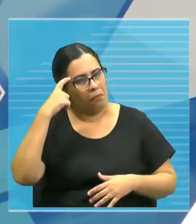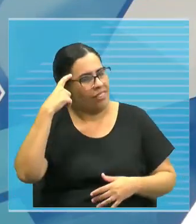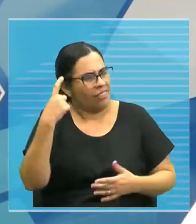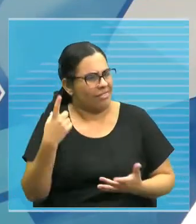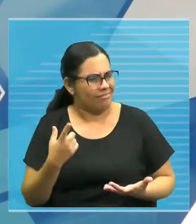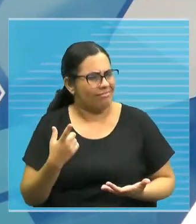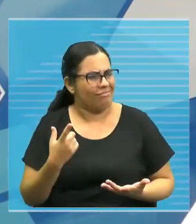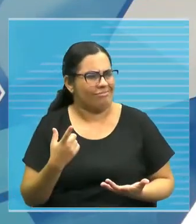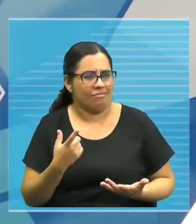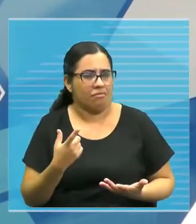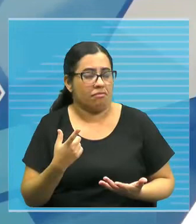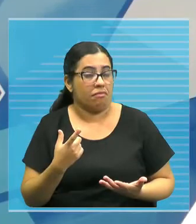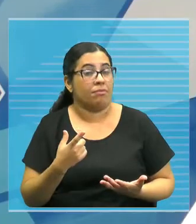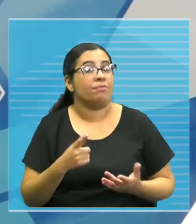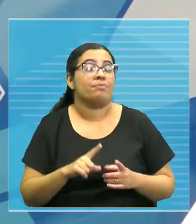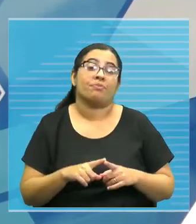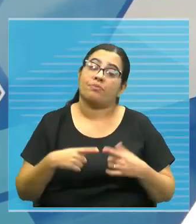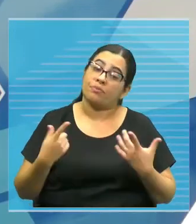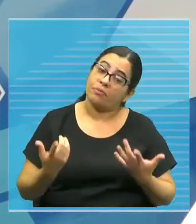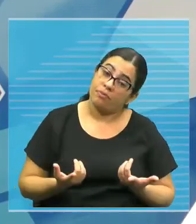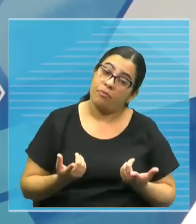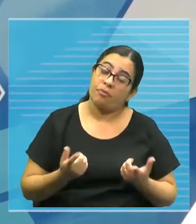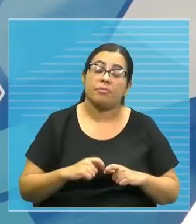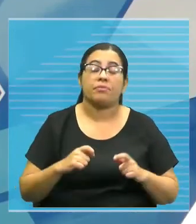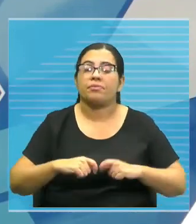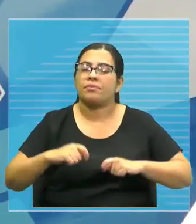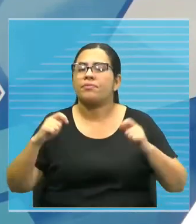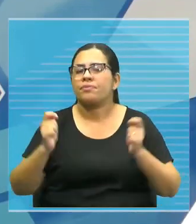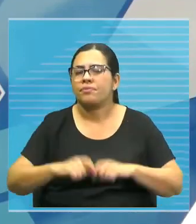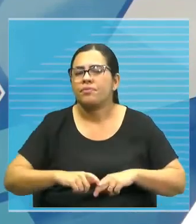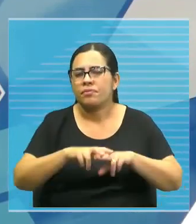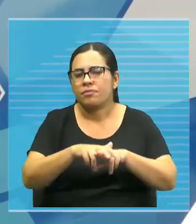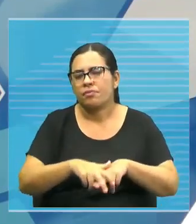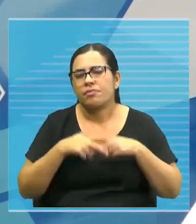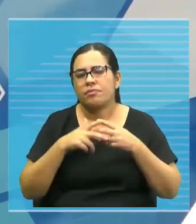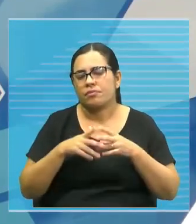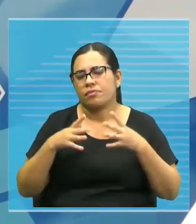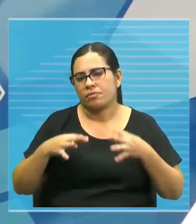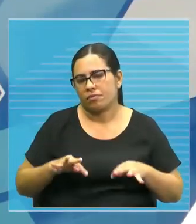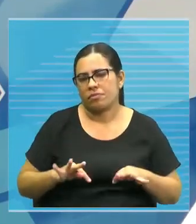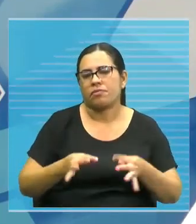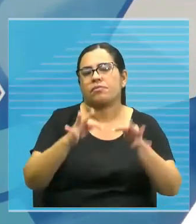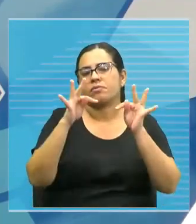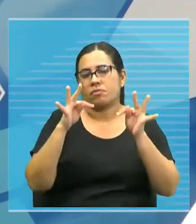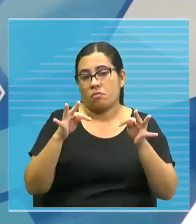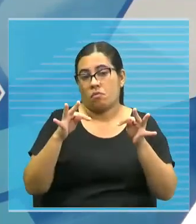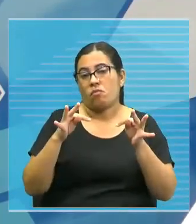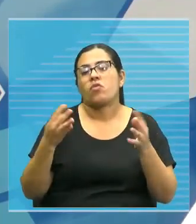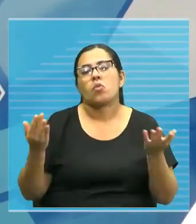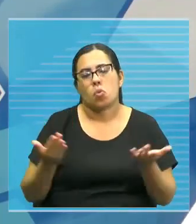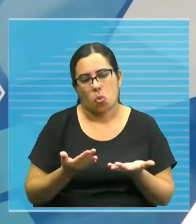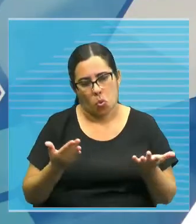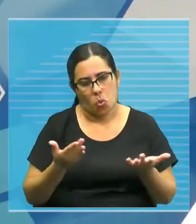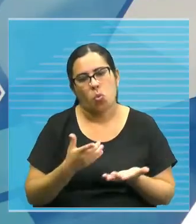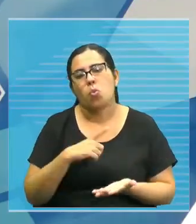Pessoal, é possível, através de tecnologia de saúde, que hoje nós